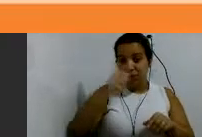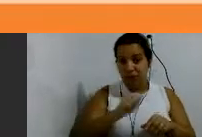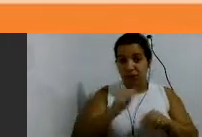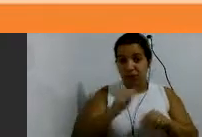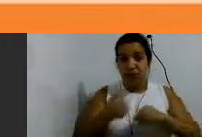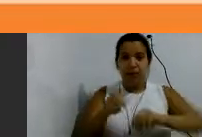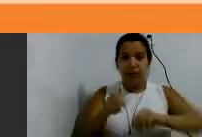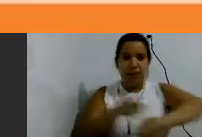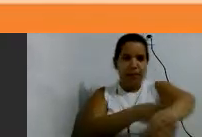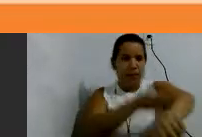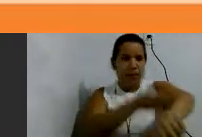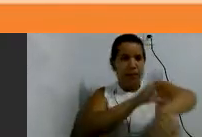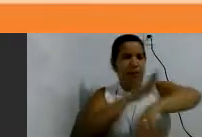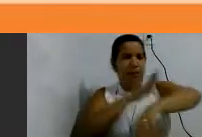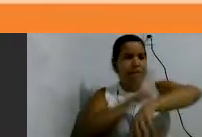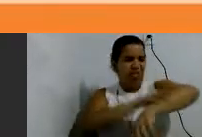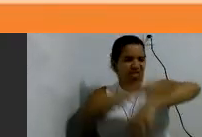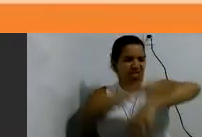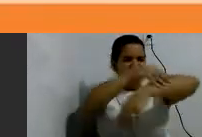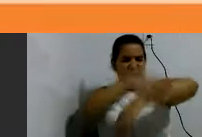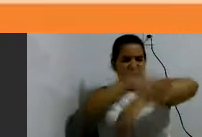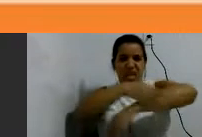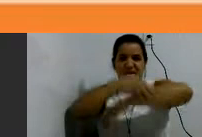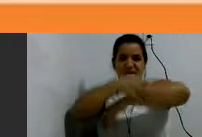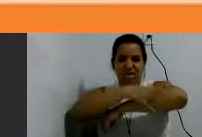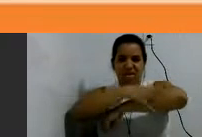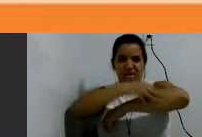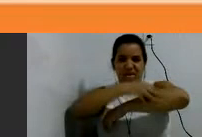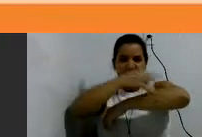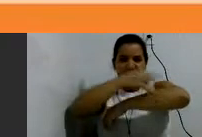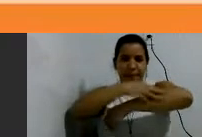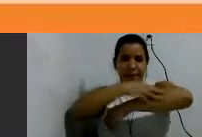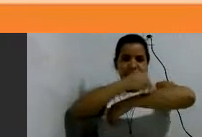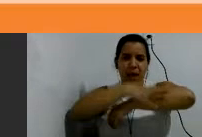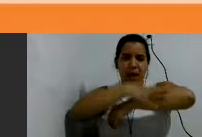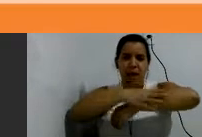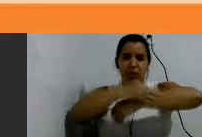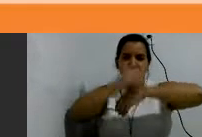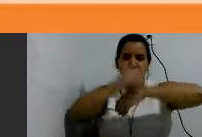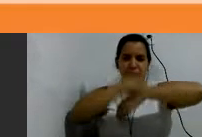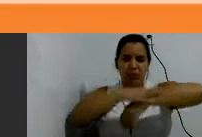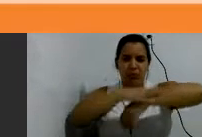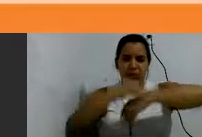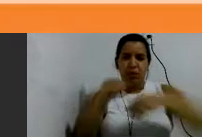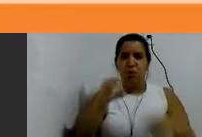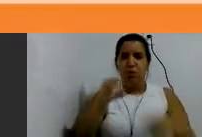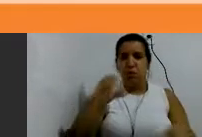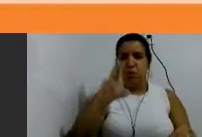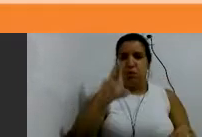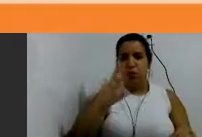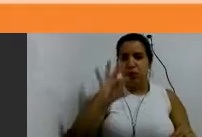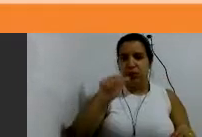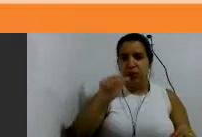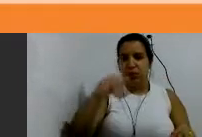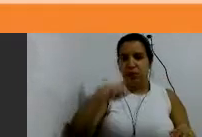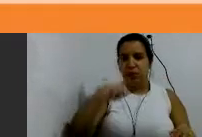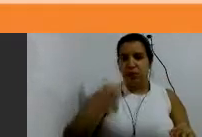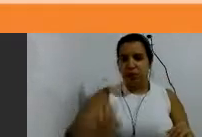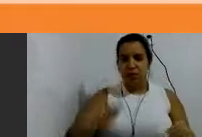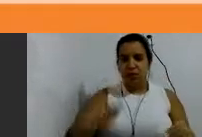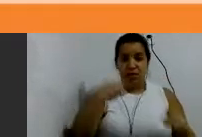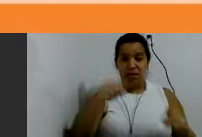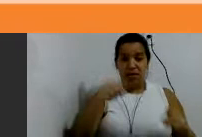dessas pápulas pelo corpo inteiro. Então, o próprio nome já ajuda a gente. Cutânea difusa.